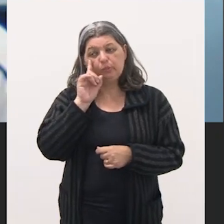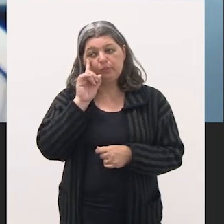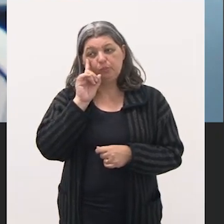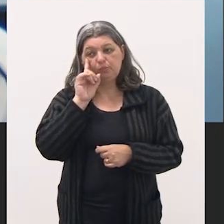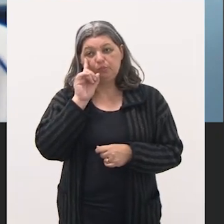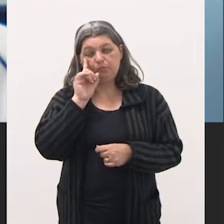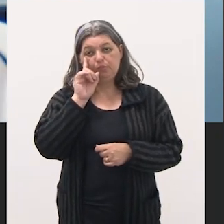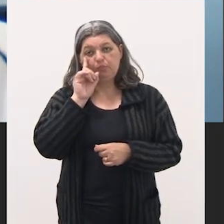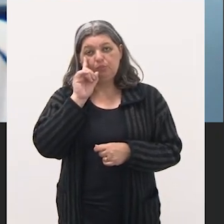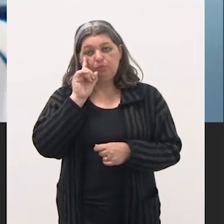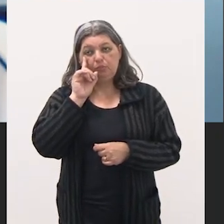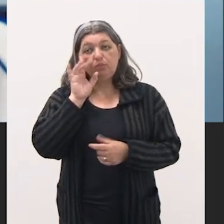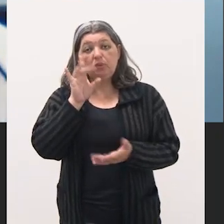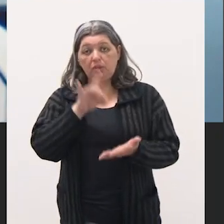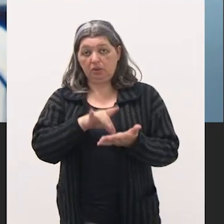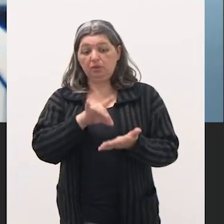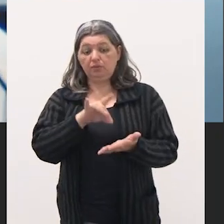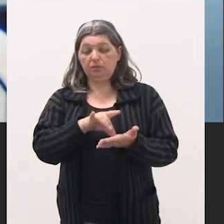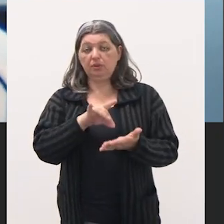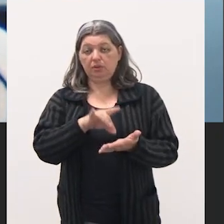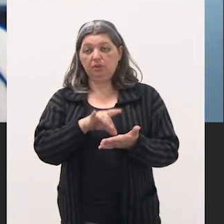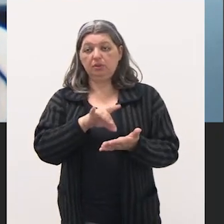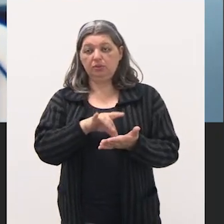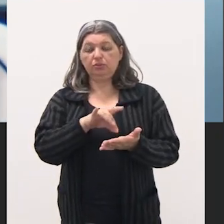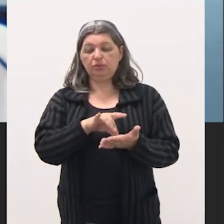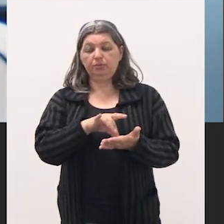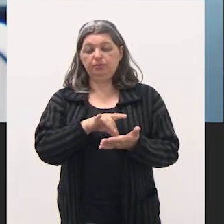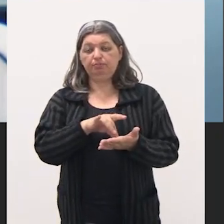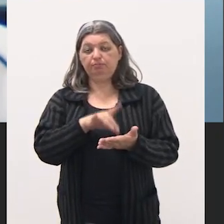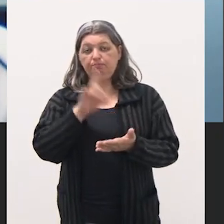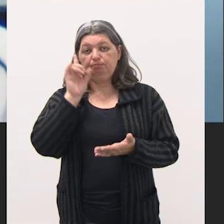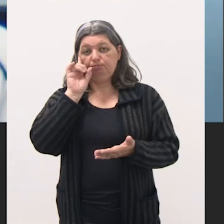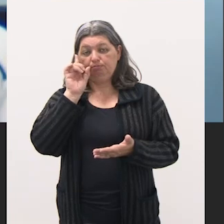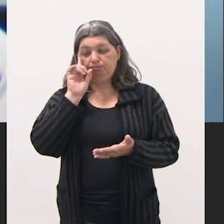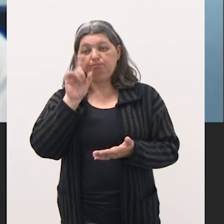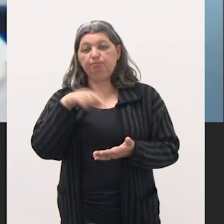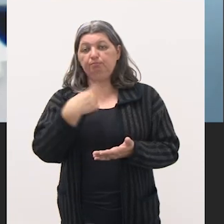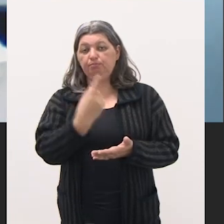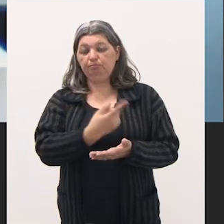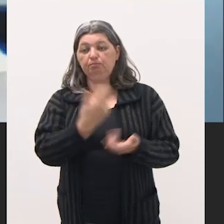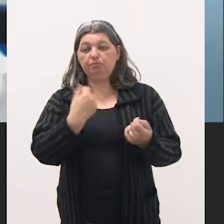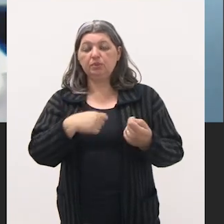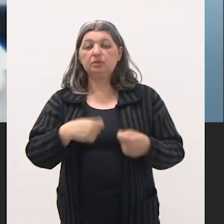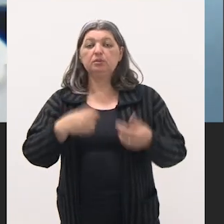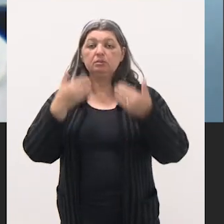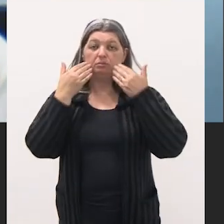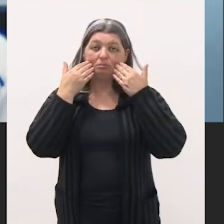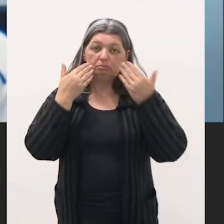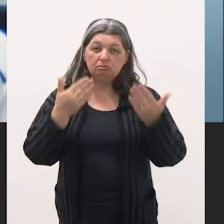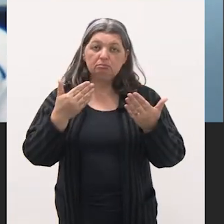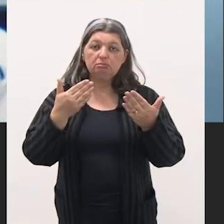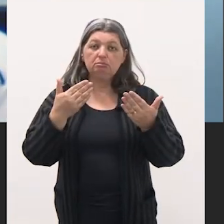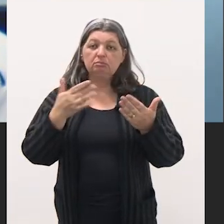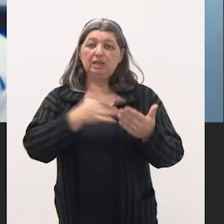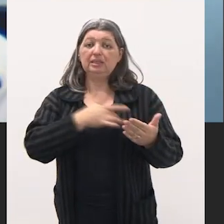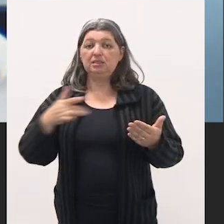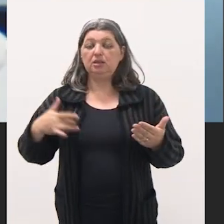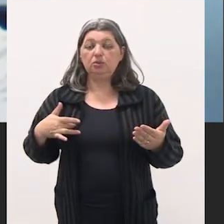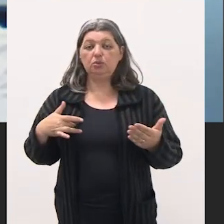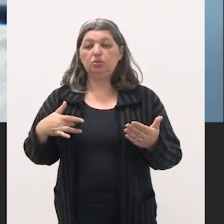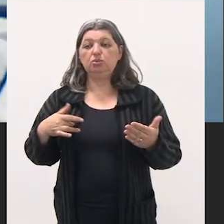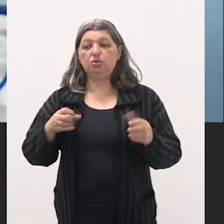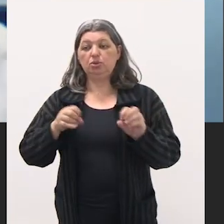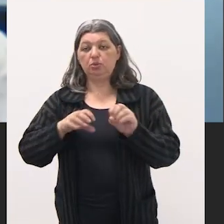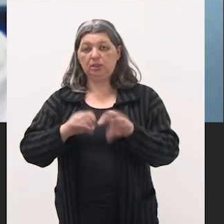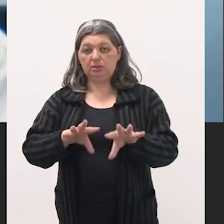essa realidade na frente, né? A gente trazer a saúde, a educação, elas